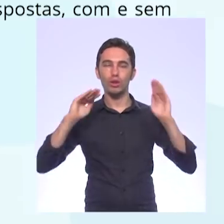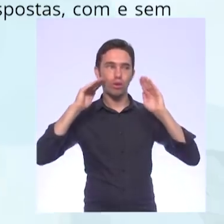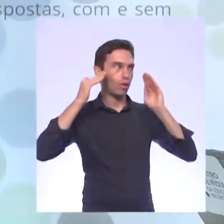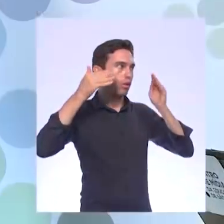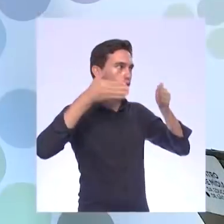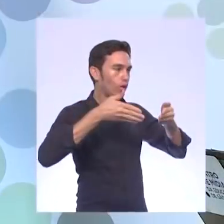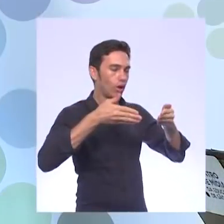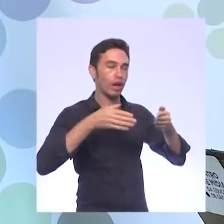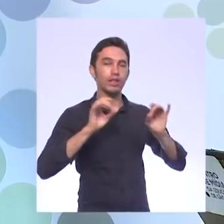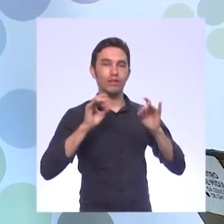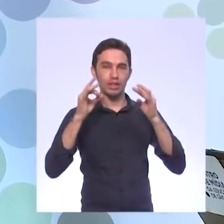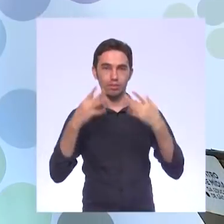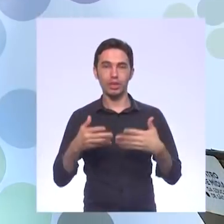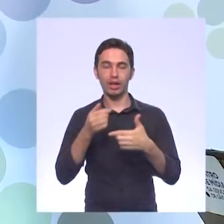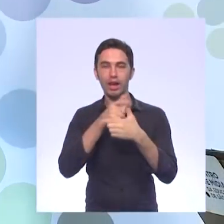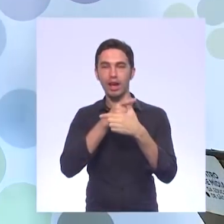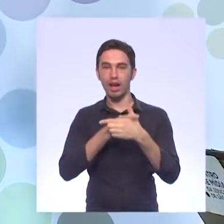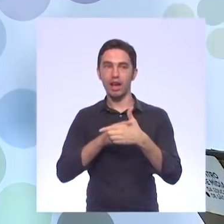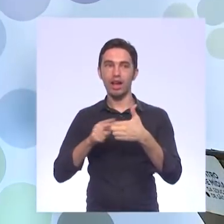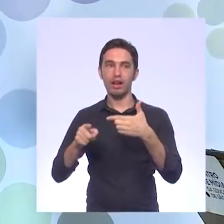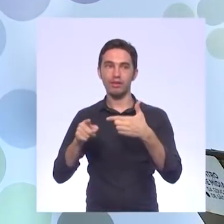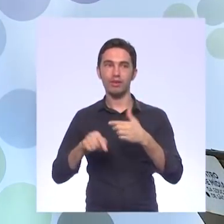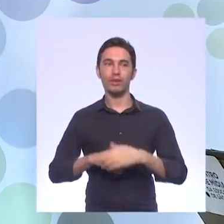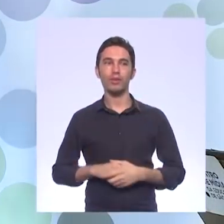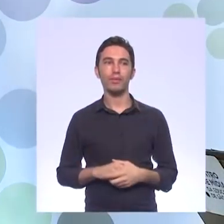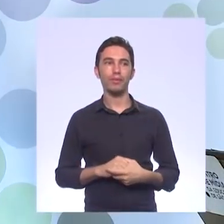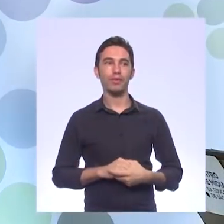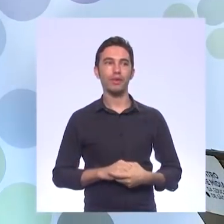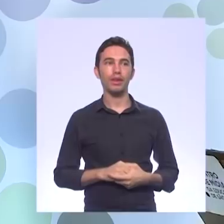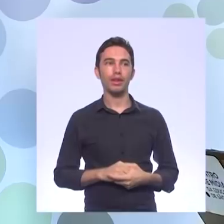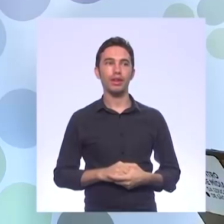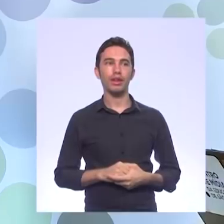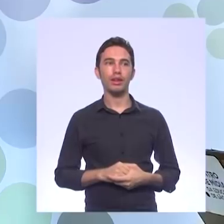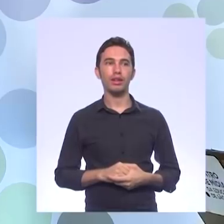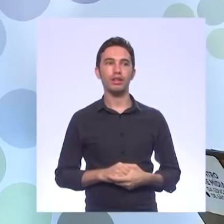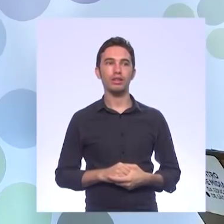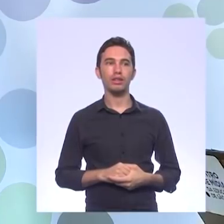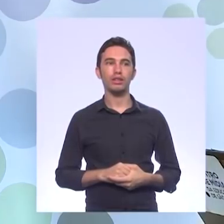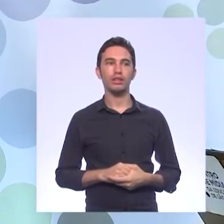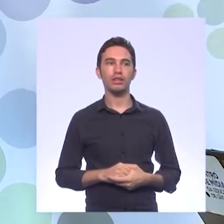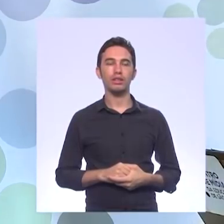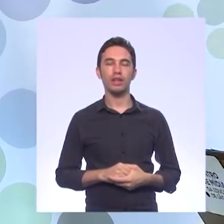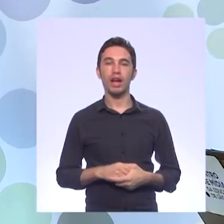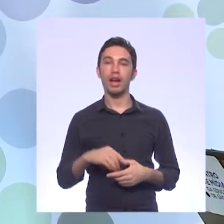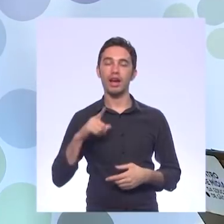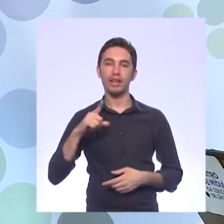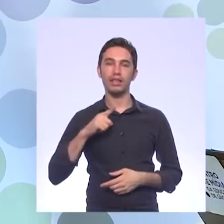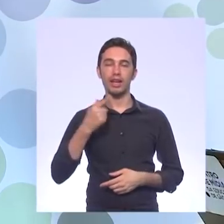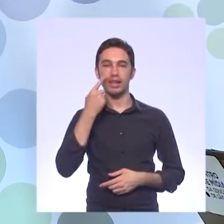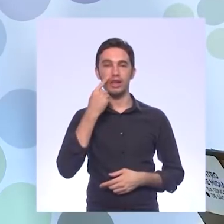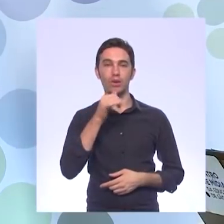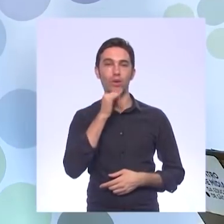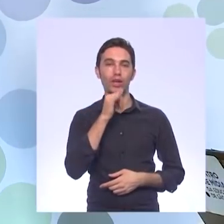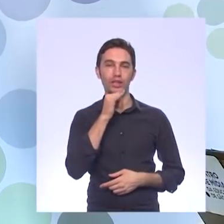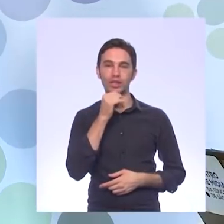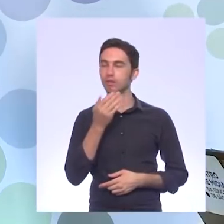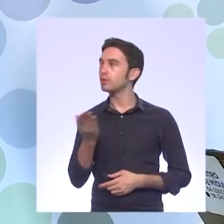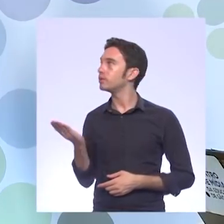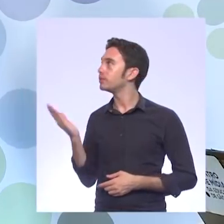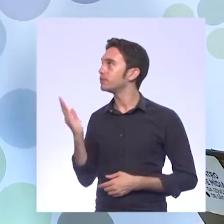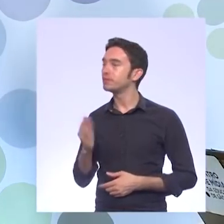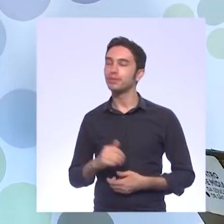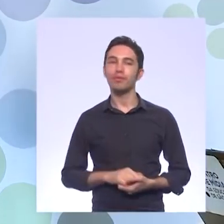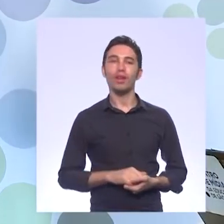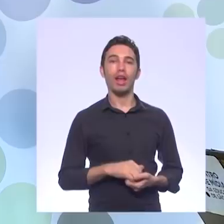mais em particular nós vamos falar da divisão Tá certo então vamos ver nós e para vocês um exemplo tá eu quero